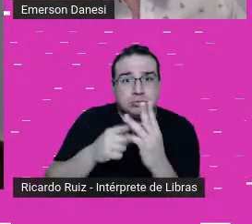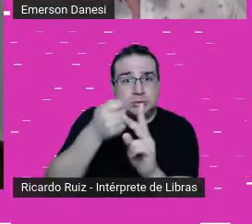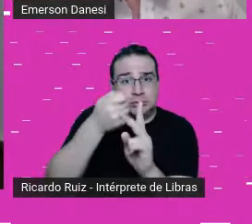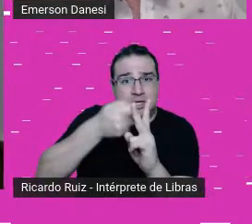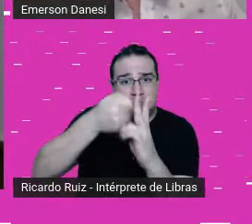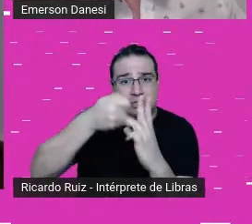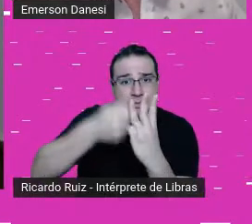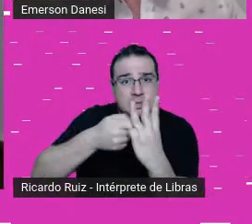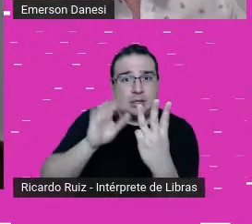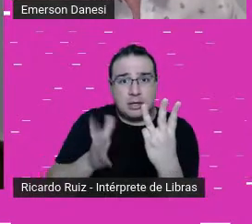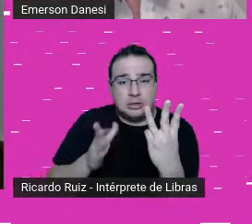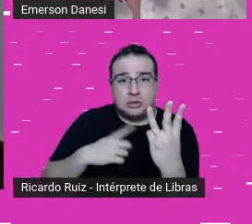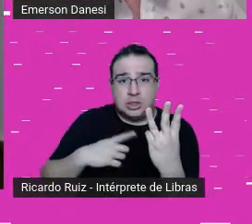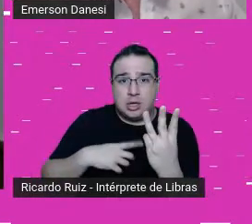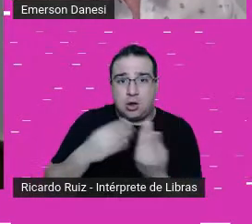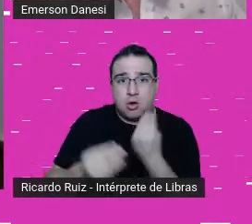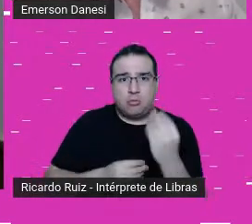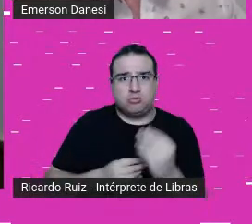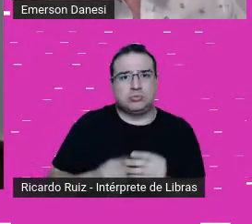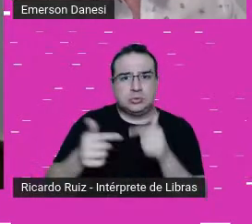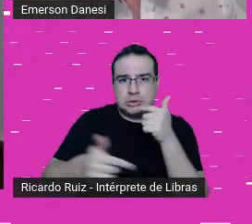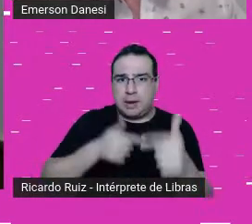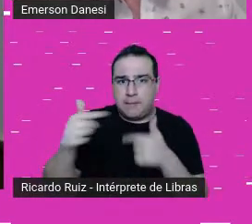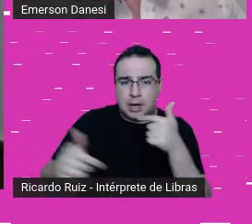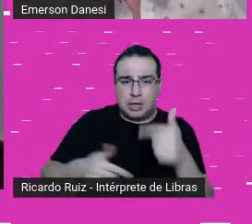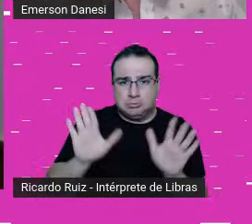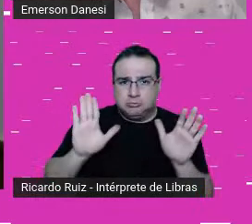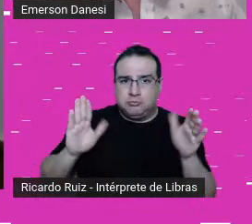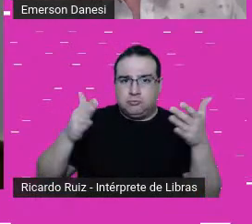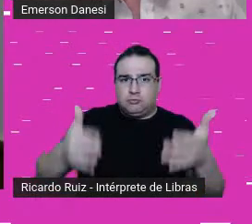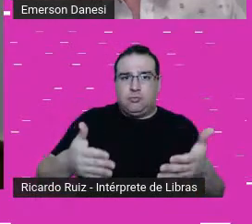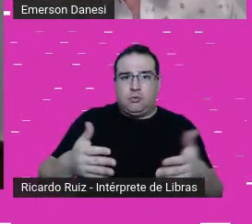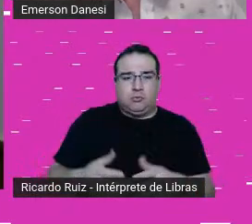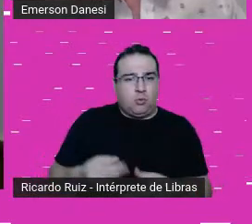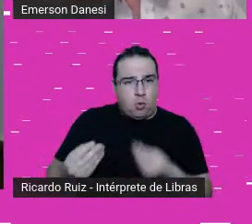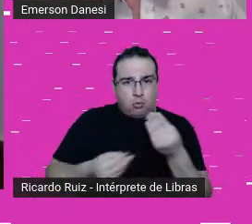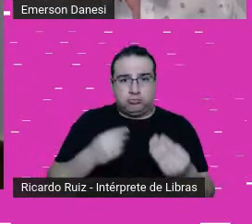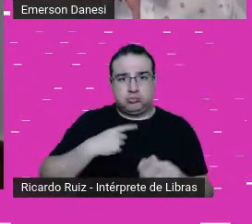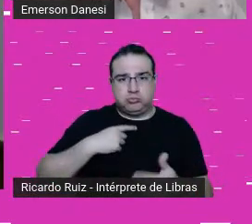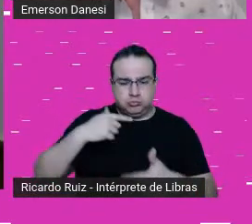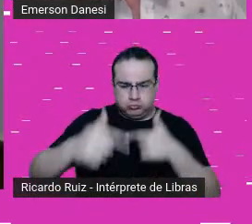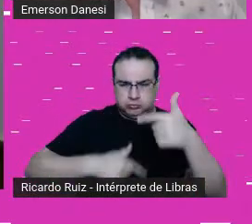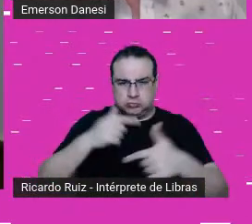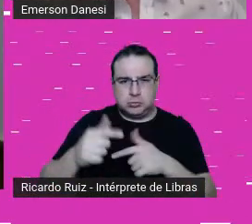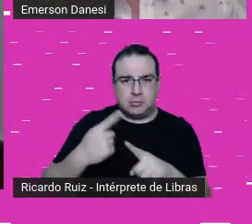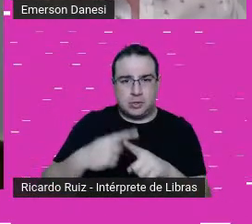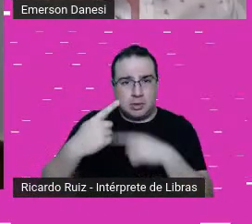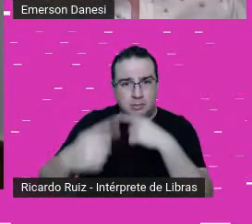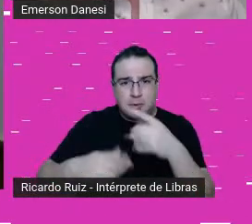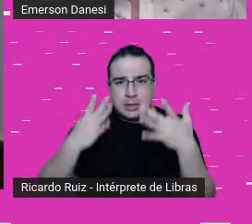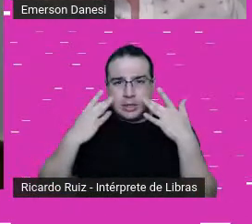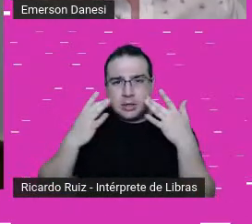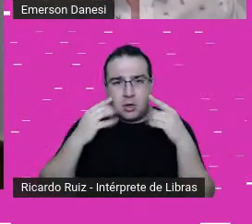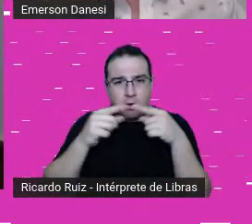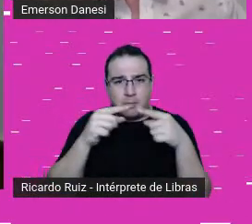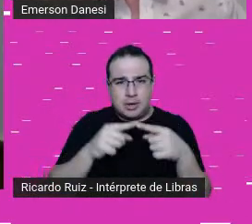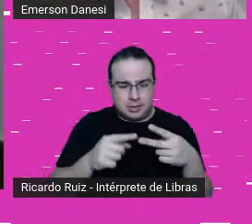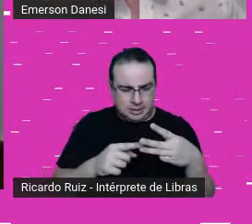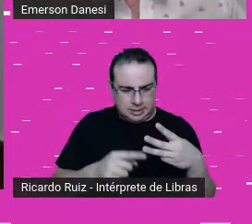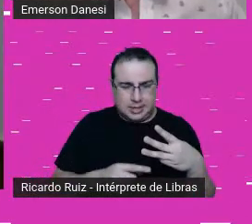3 meses são os 3 meses mais intensos da sua vida, assim. Eu acho que nem depois, quando a gente estava ensaiando, era uma coisa tão intensa quanto o CPTzinho,